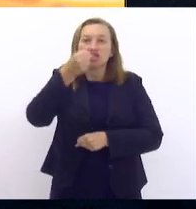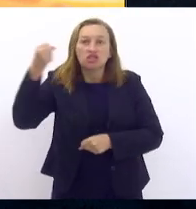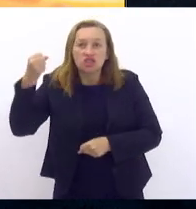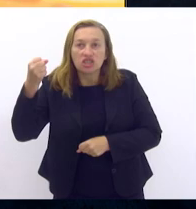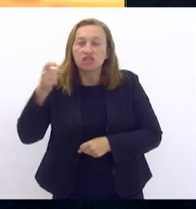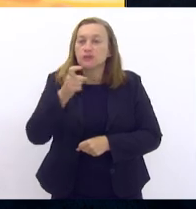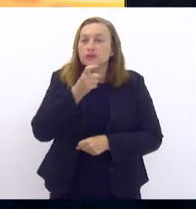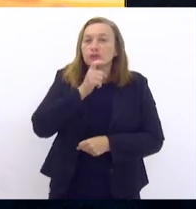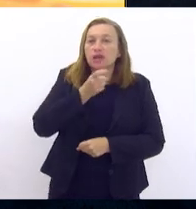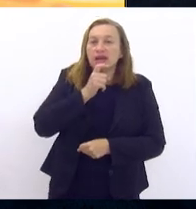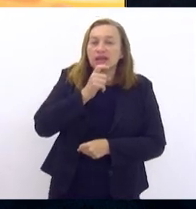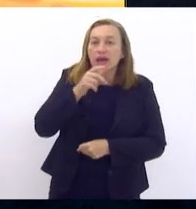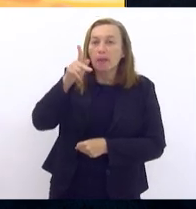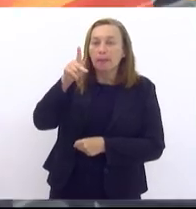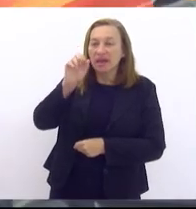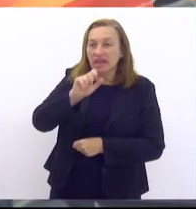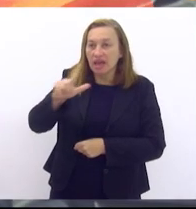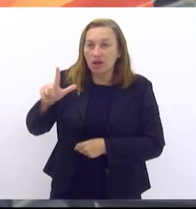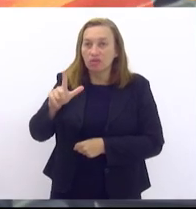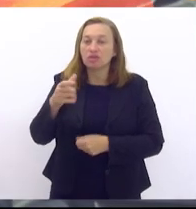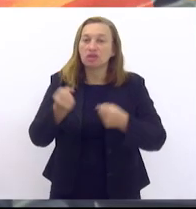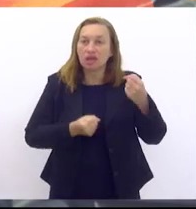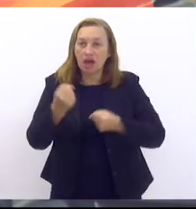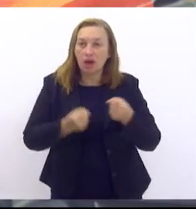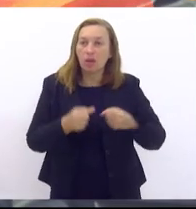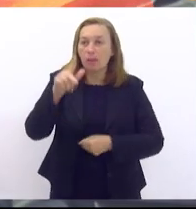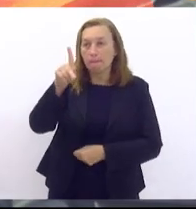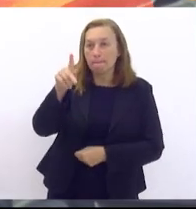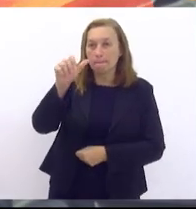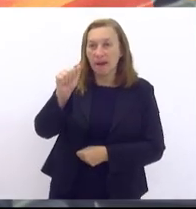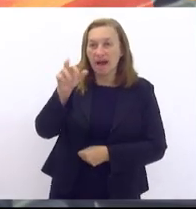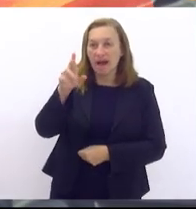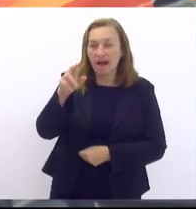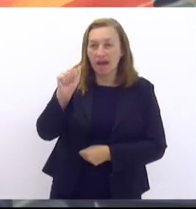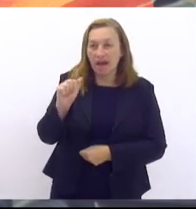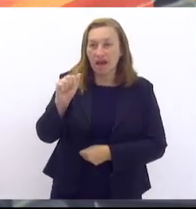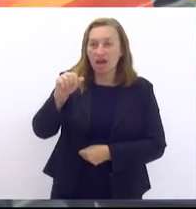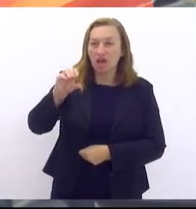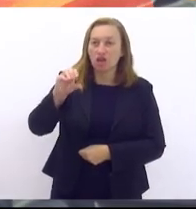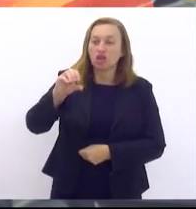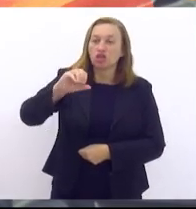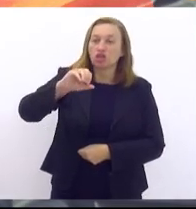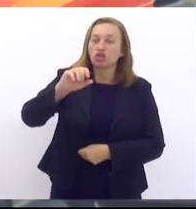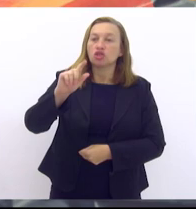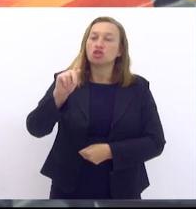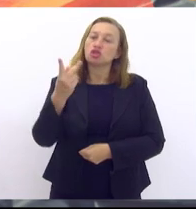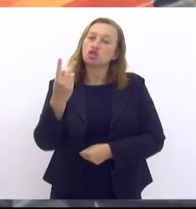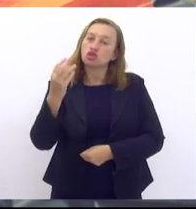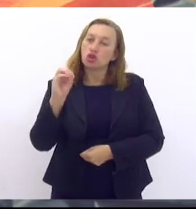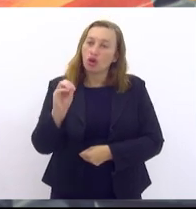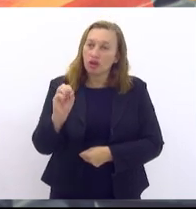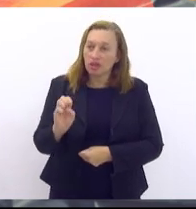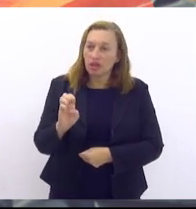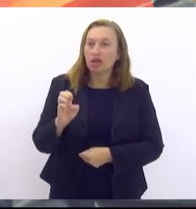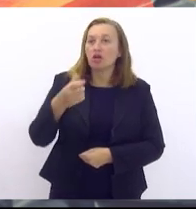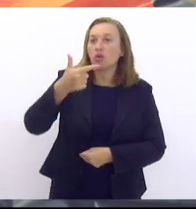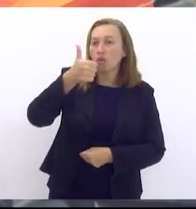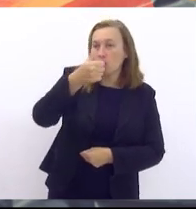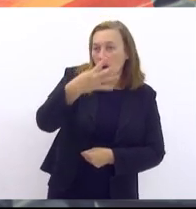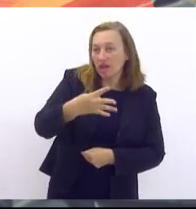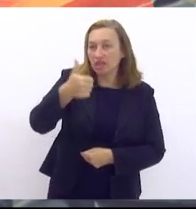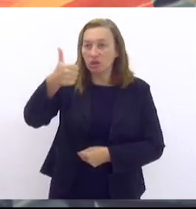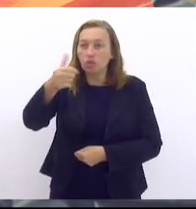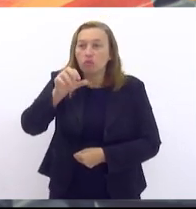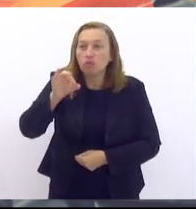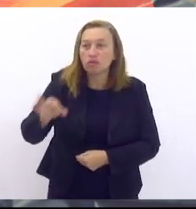para-choque São 41,1% é dos produtos que foram produzidos de plástico então